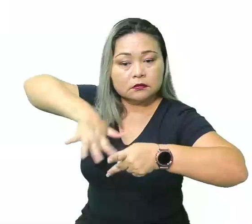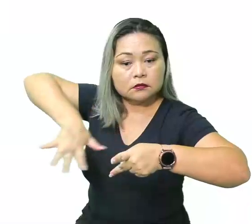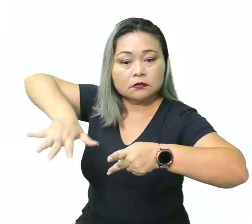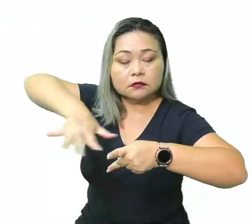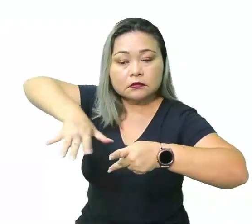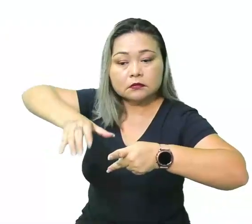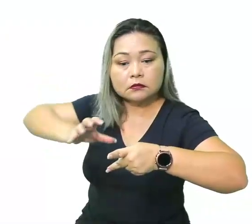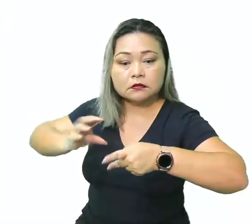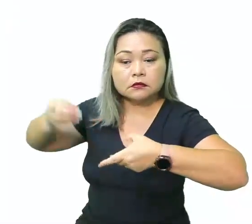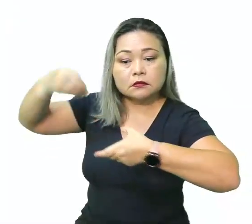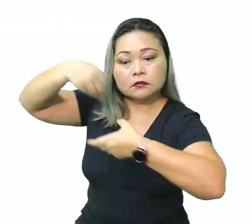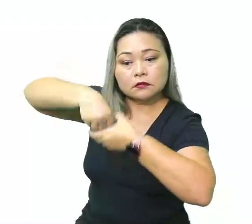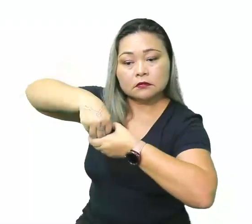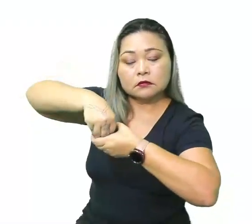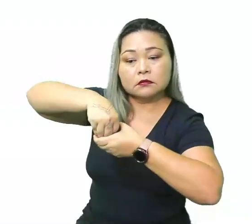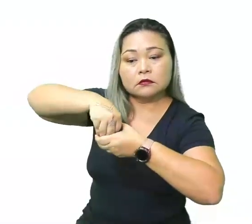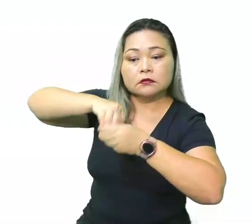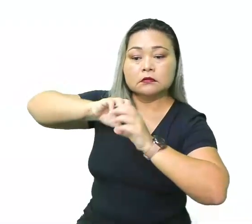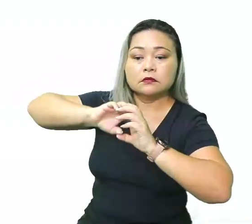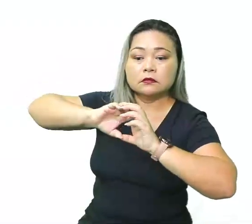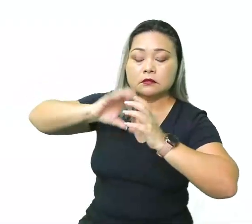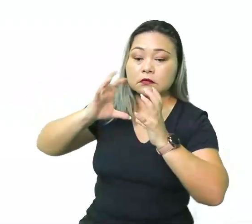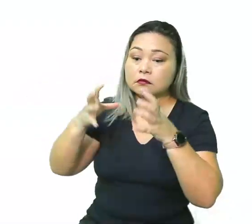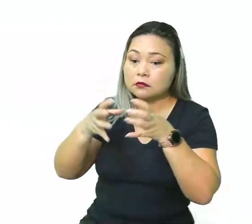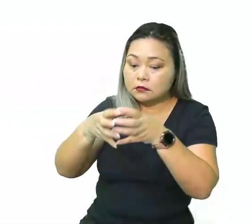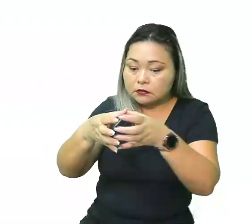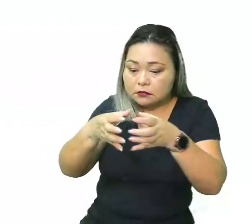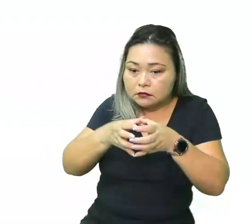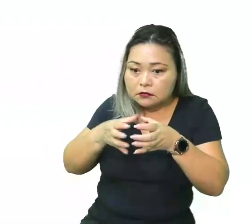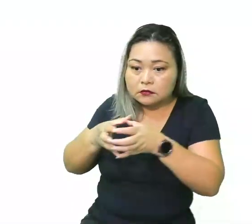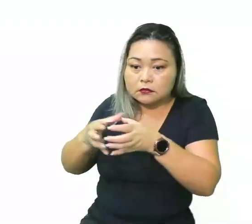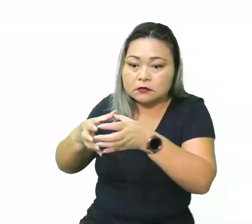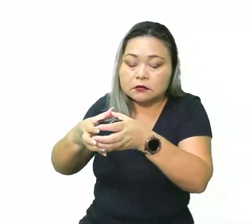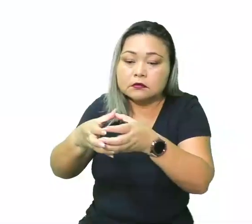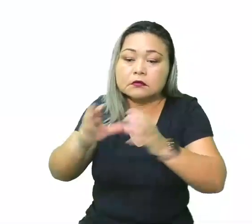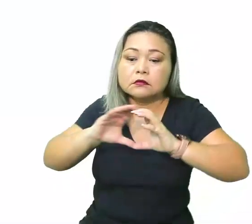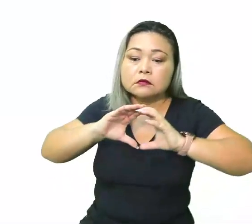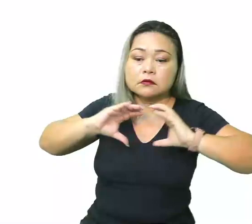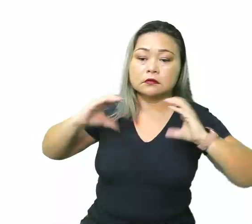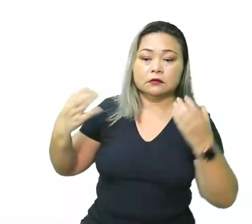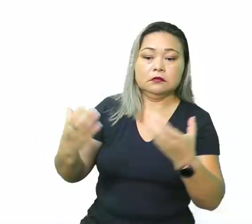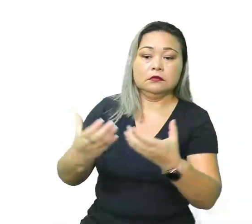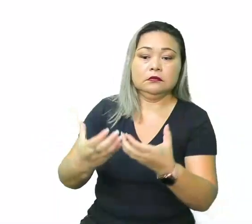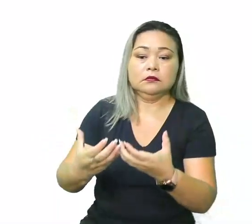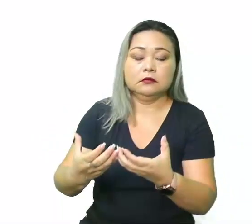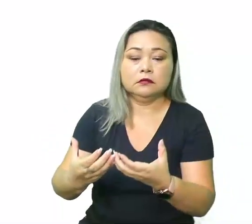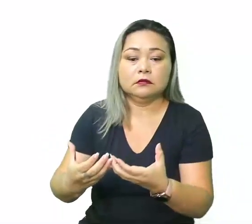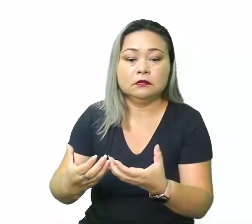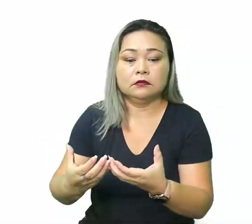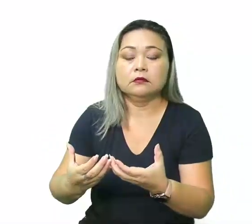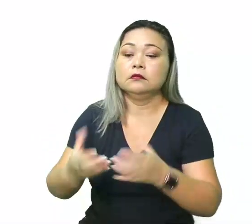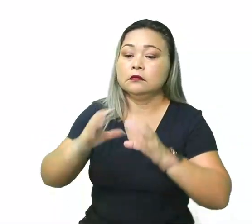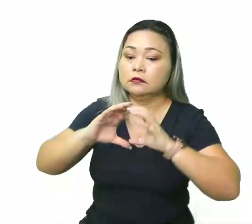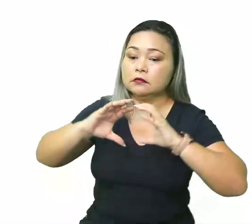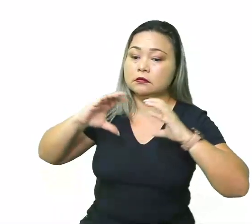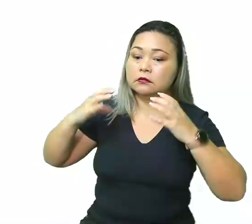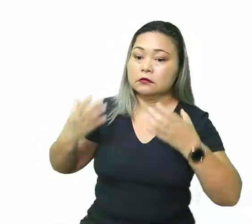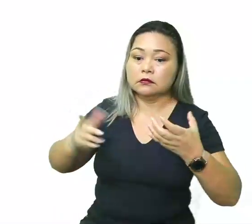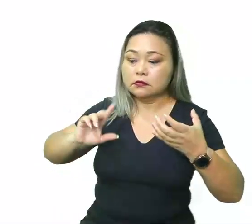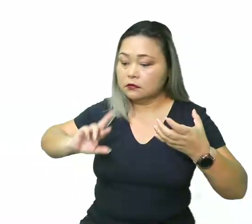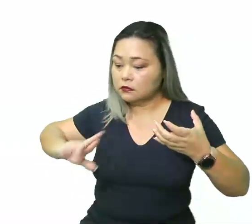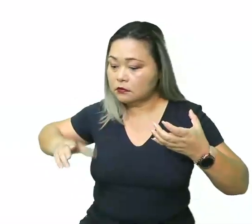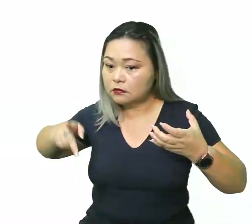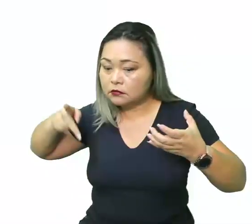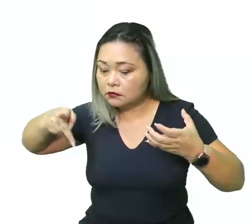vão estar contidas, né, agrupadas, formando uma comunidade. E aí na comunidade você vai ter